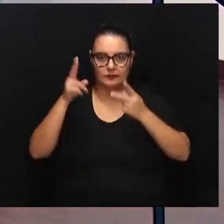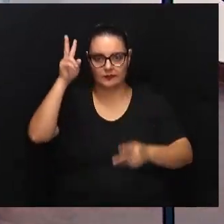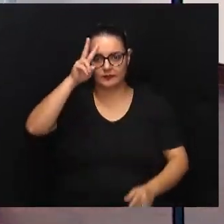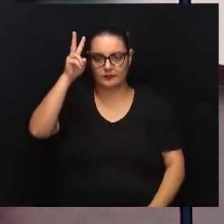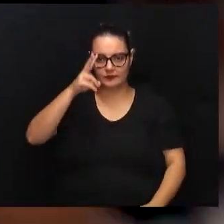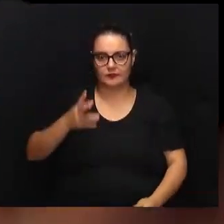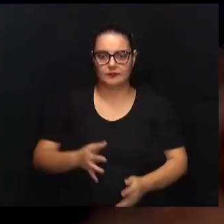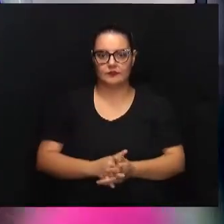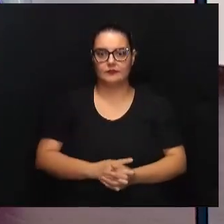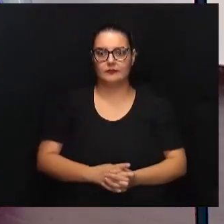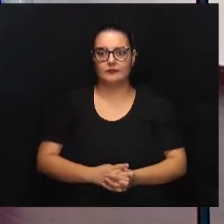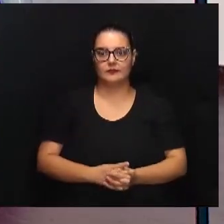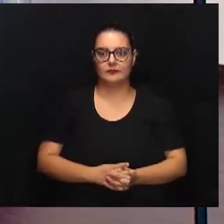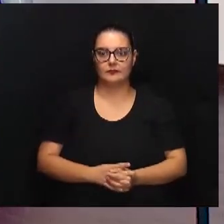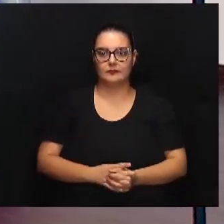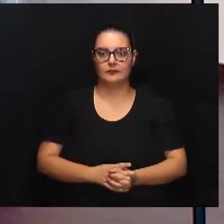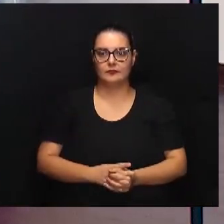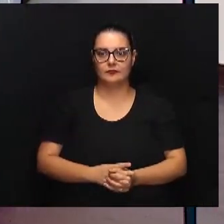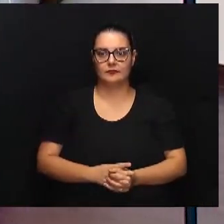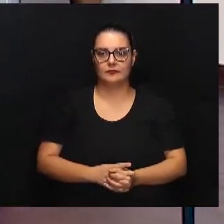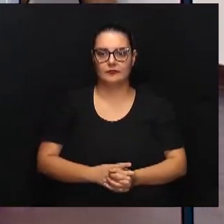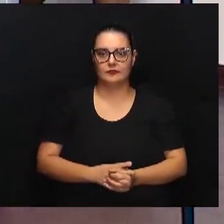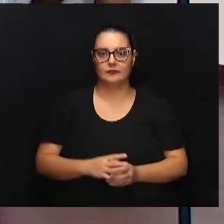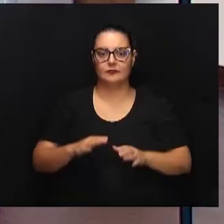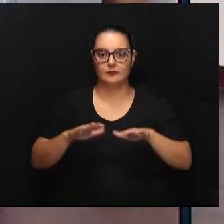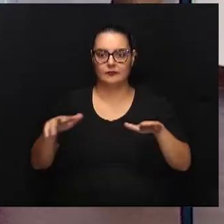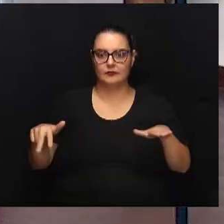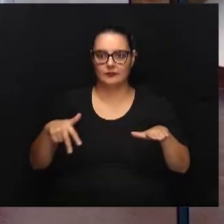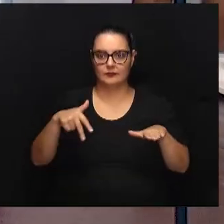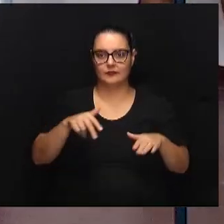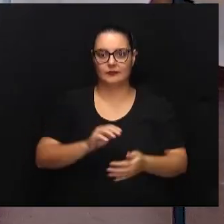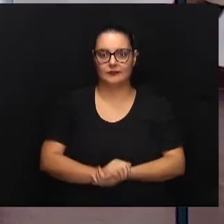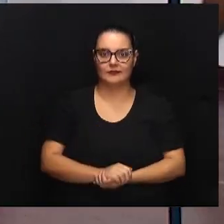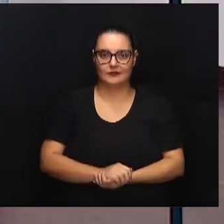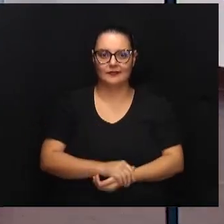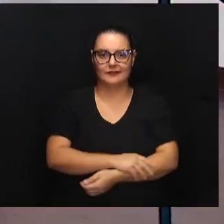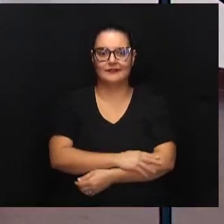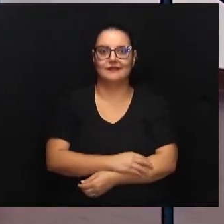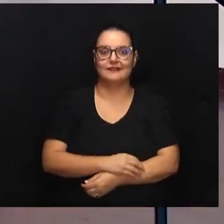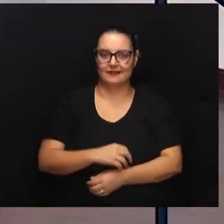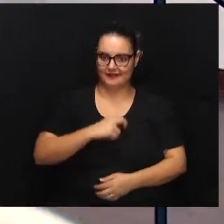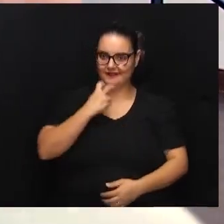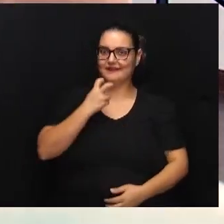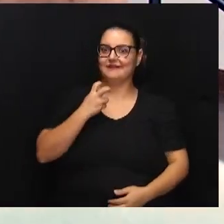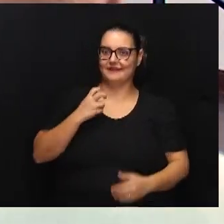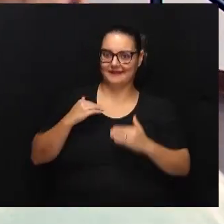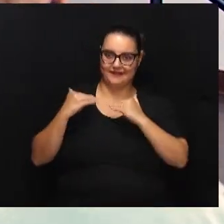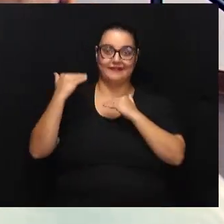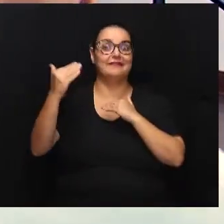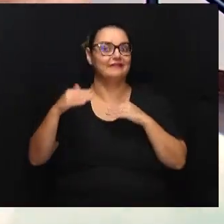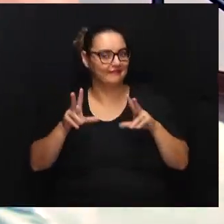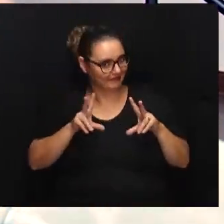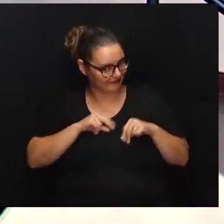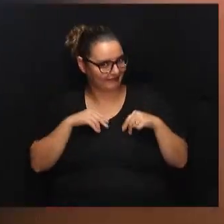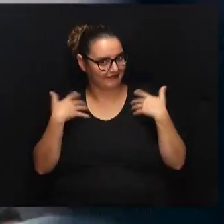Bom, já que a gente está falando de história, né? Eu quero chamar ao palco... Eita, como tá alto,